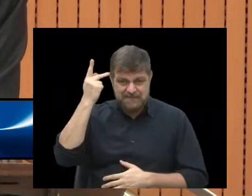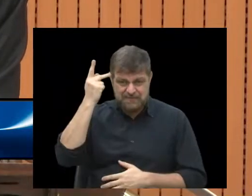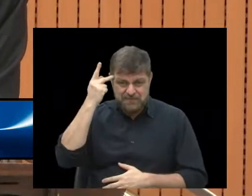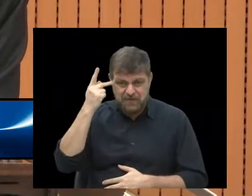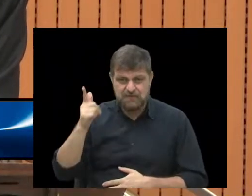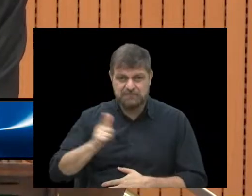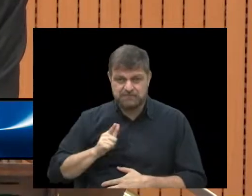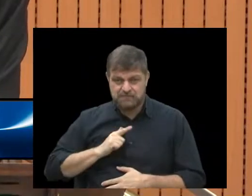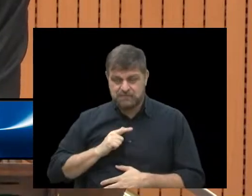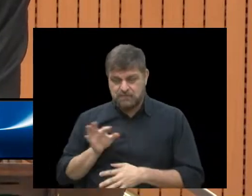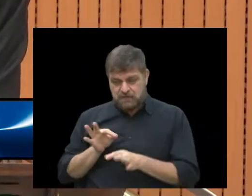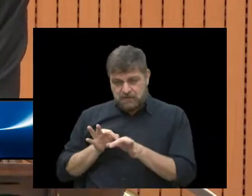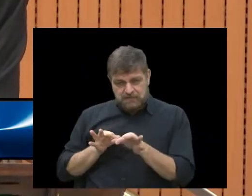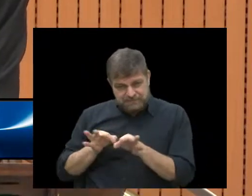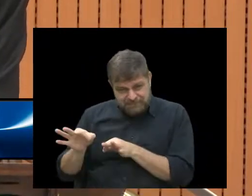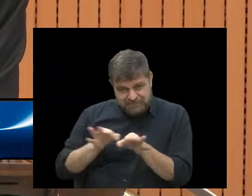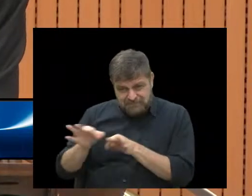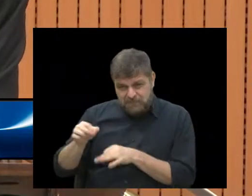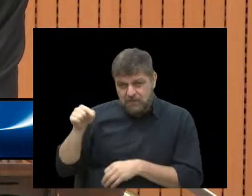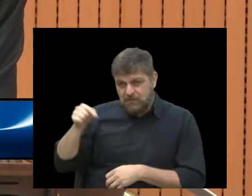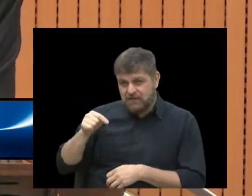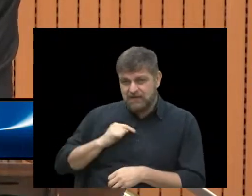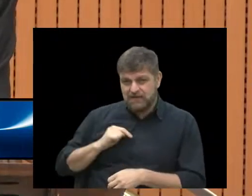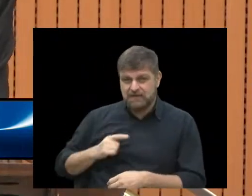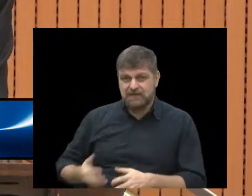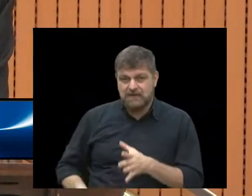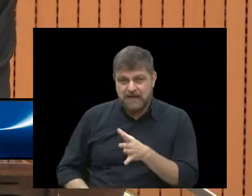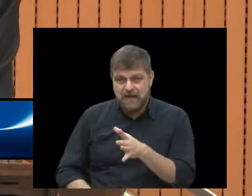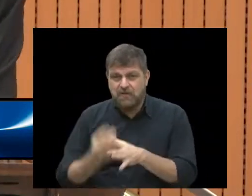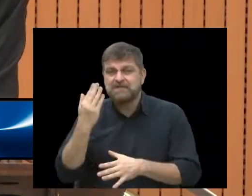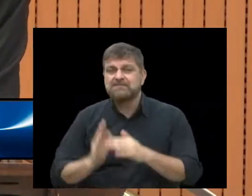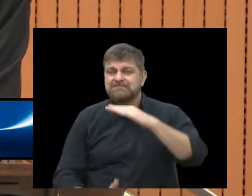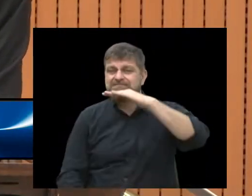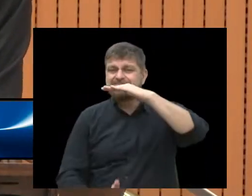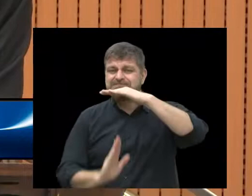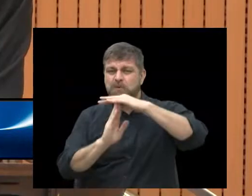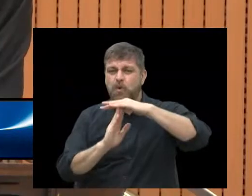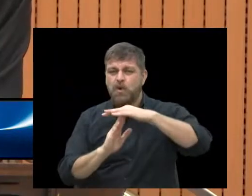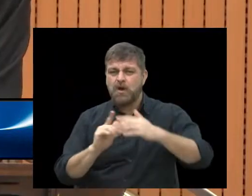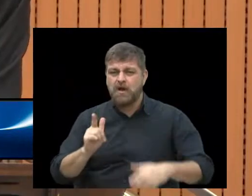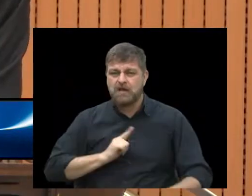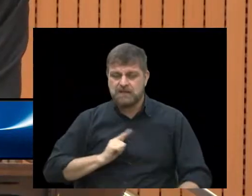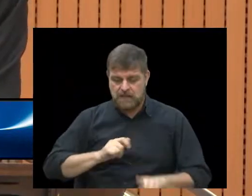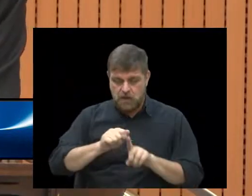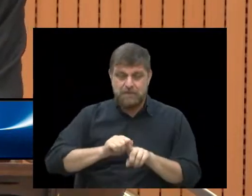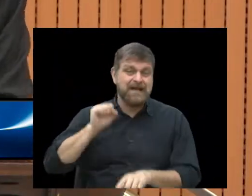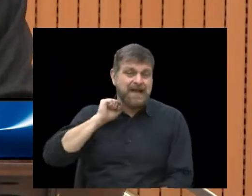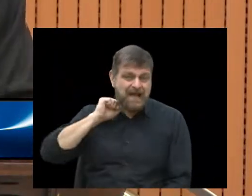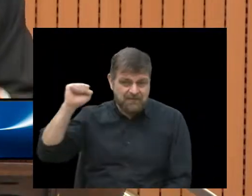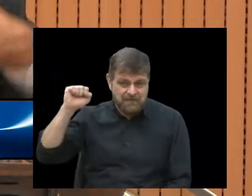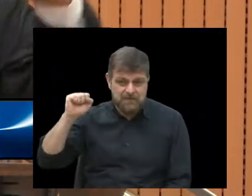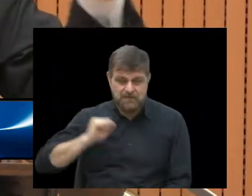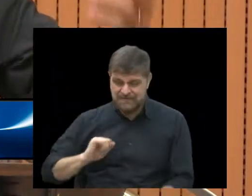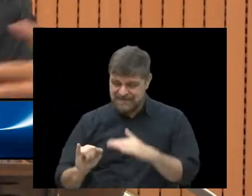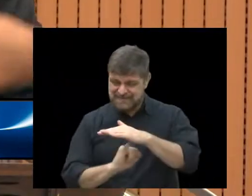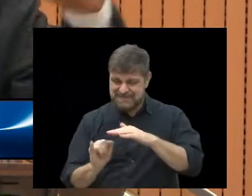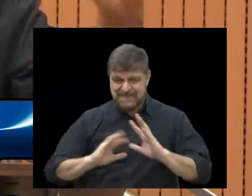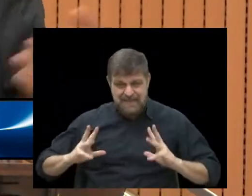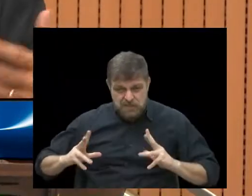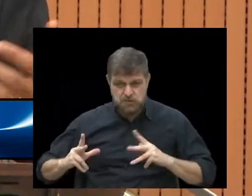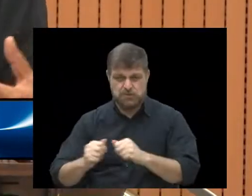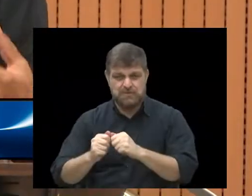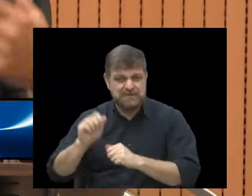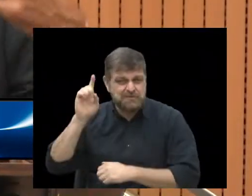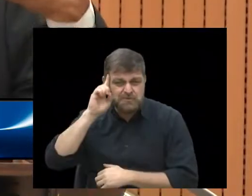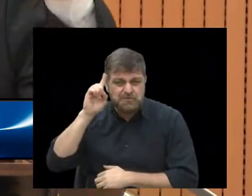organizando naquilo que foi chamado de evento de culminância. A partir do mês de abril, todas essas entidades vão no seu